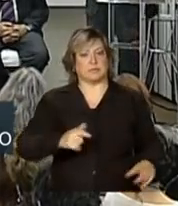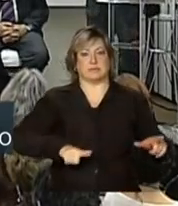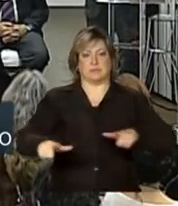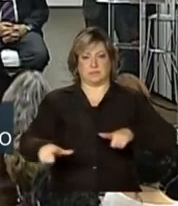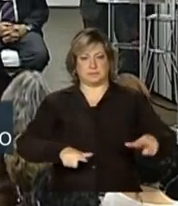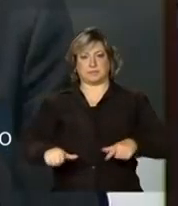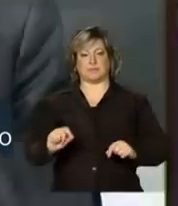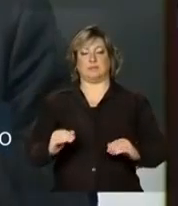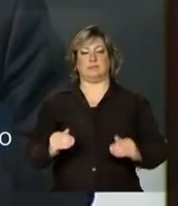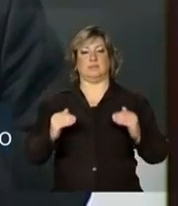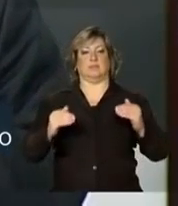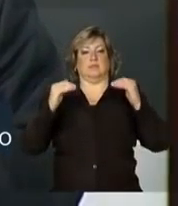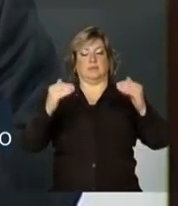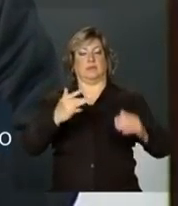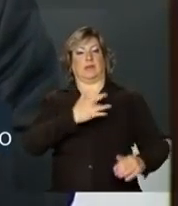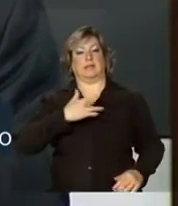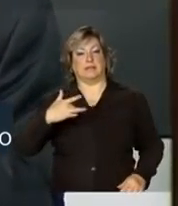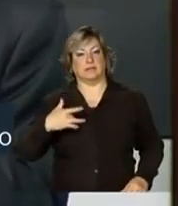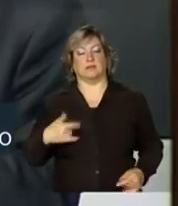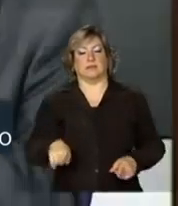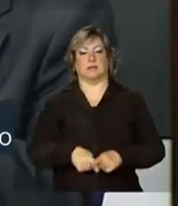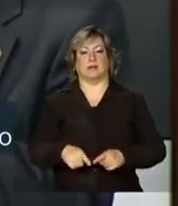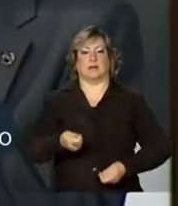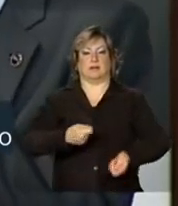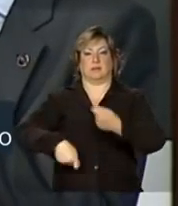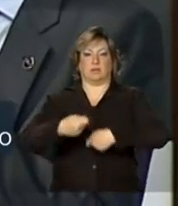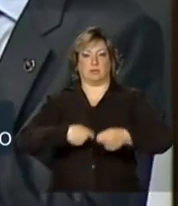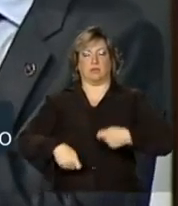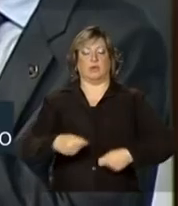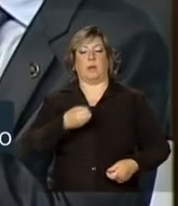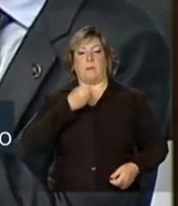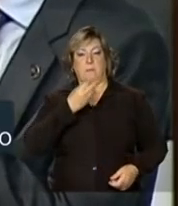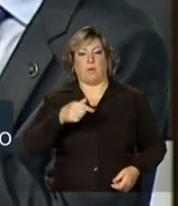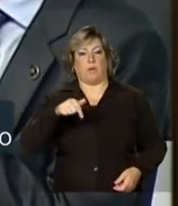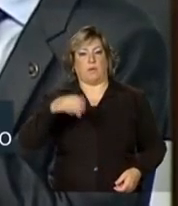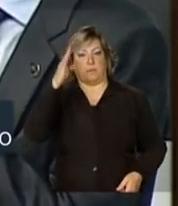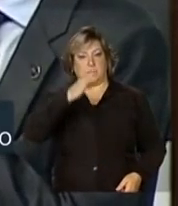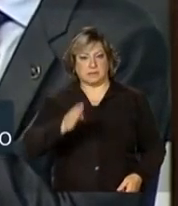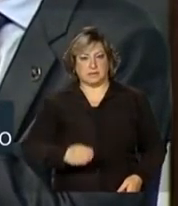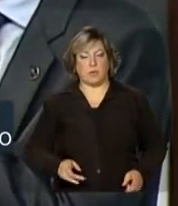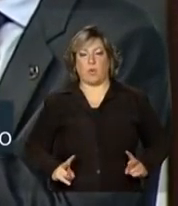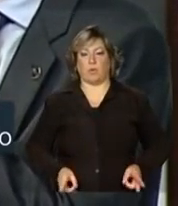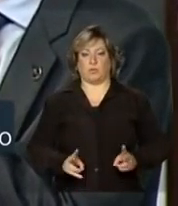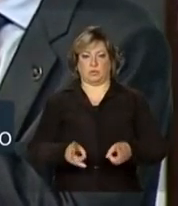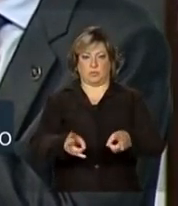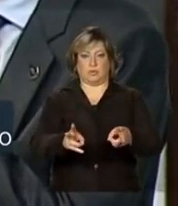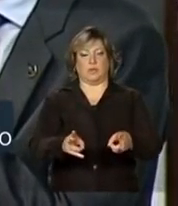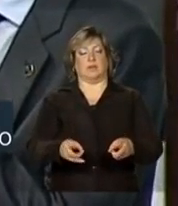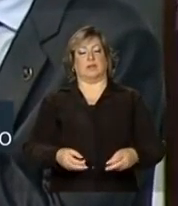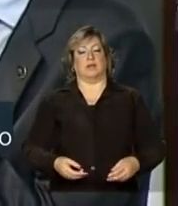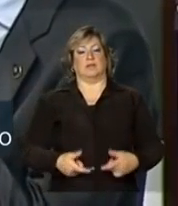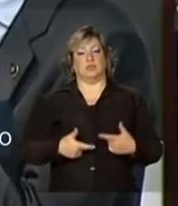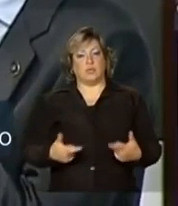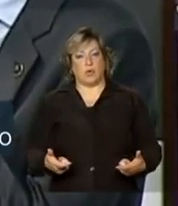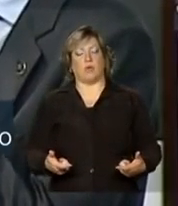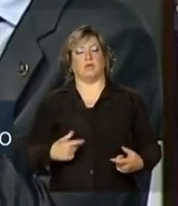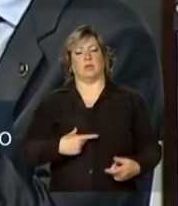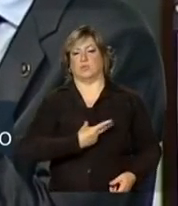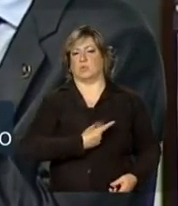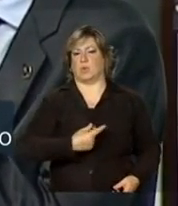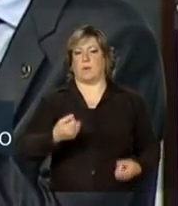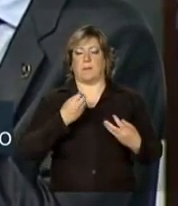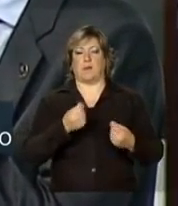crescimento econômico continuado que o nosso país vem, graças ao nosso trabalho, enfrentando, com estabilidade